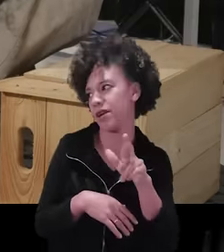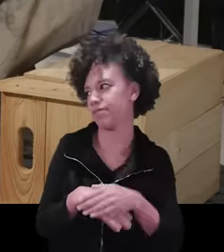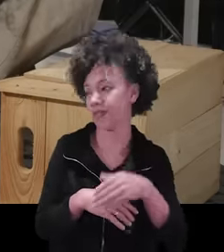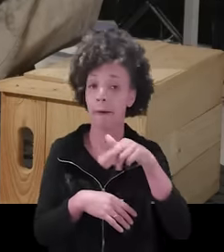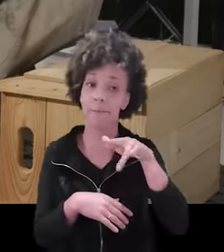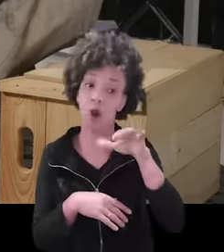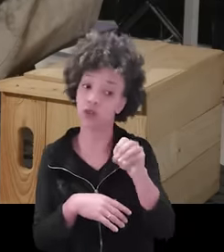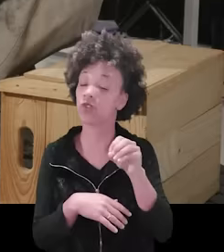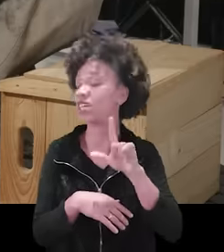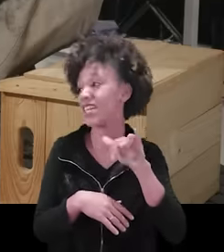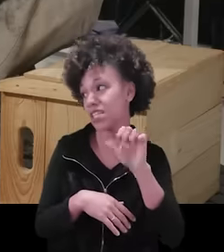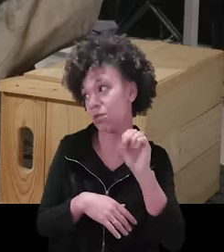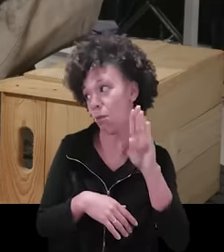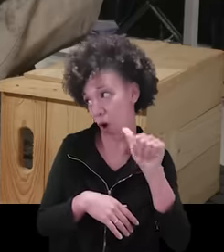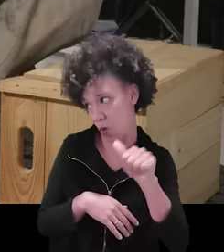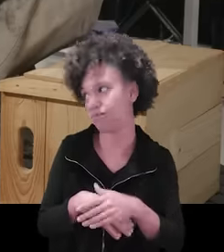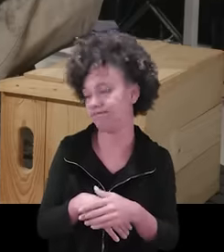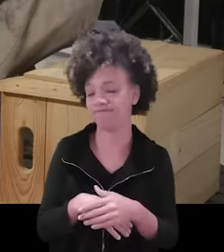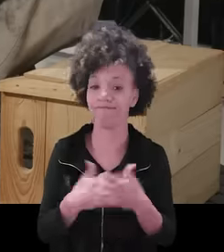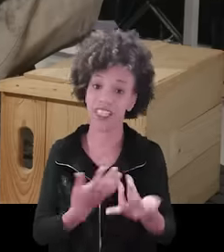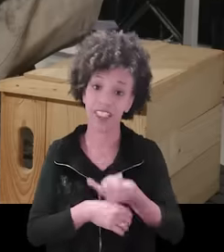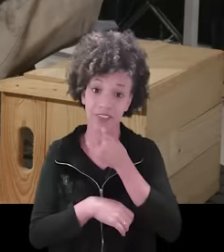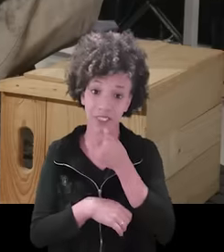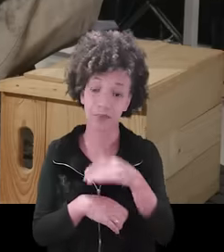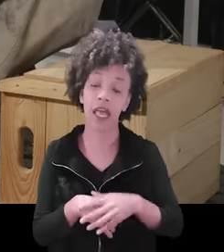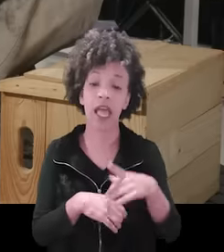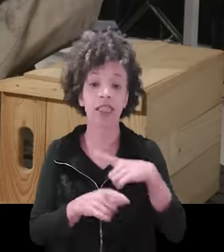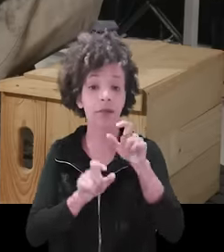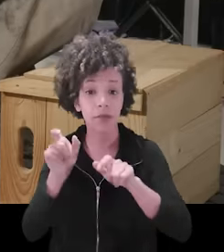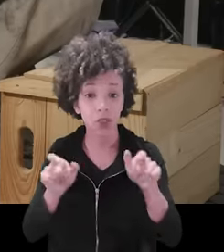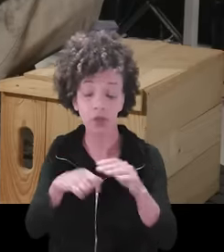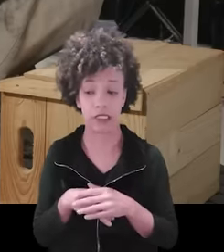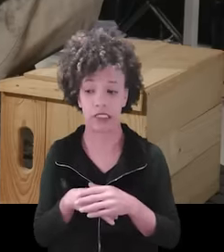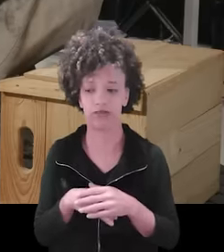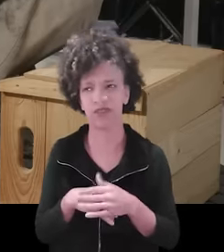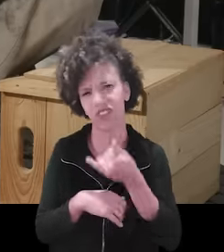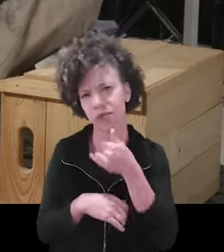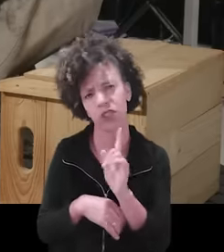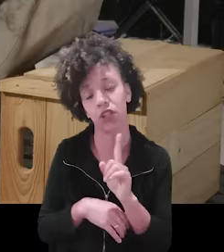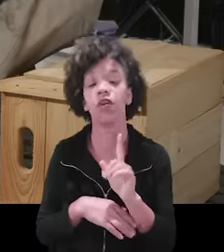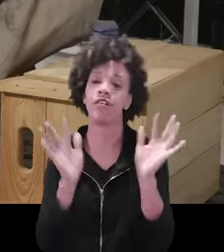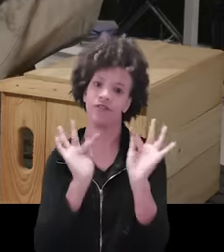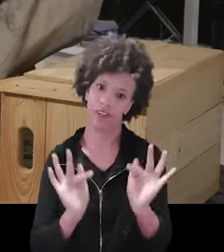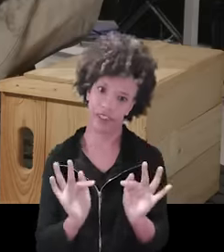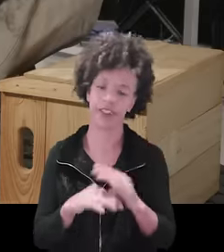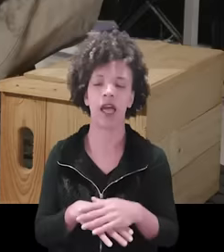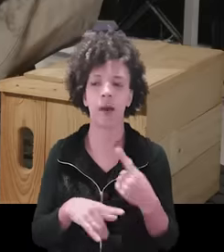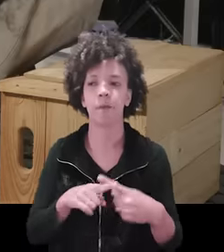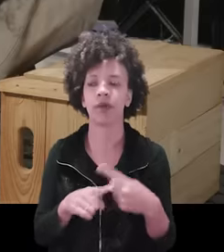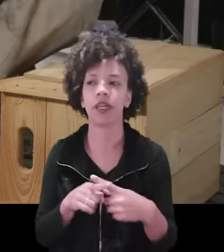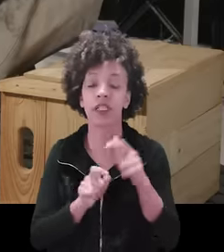Maurício Lisboa Mouraria Lisboa infelizmente tem muita gente que tá busca infelizmente não felizmente